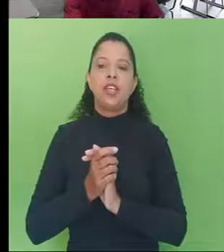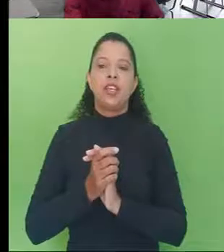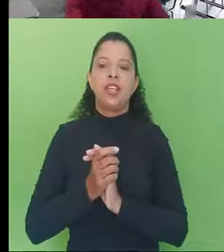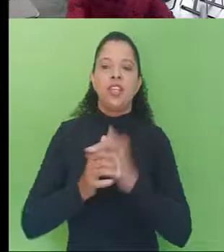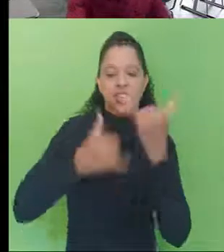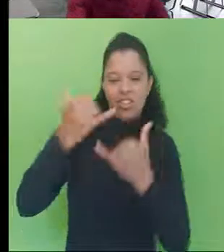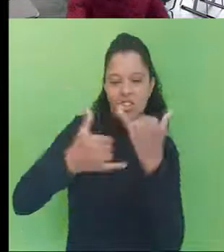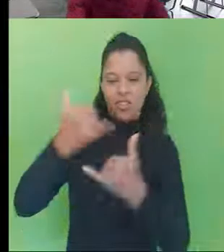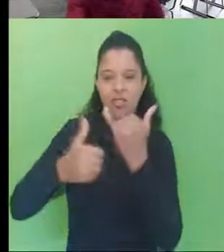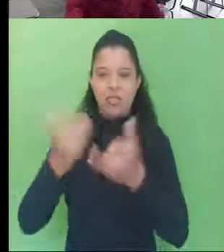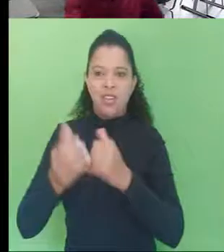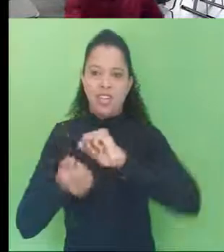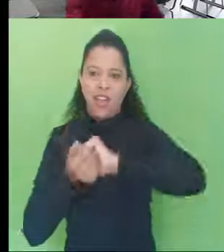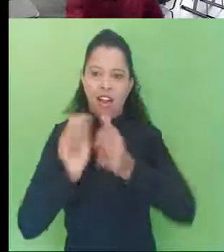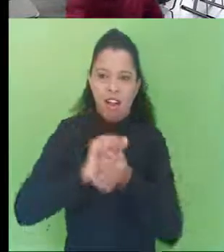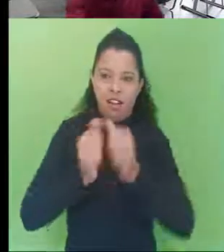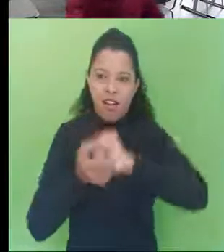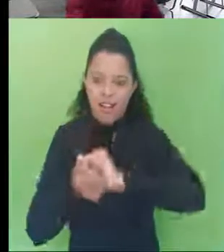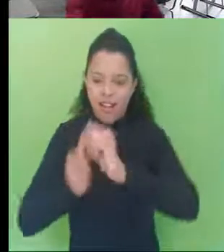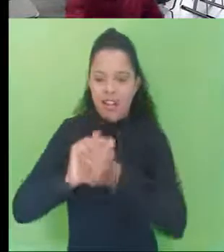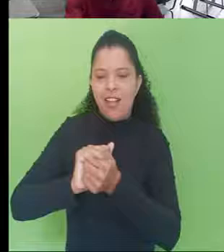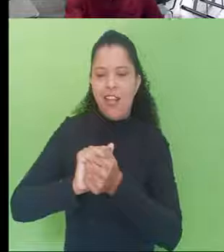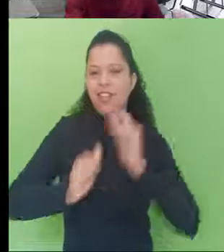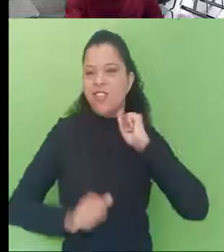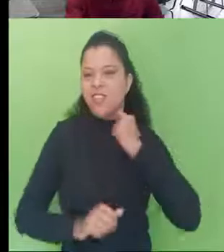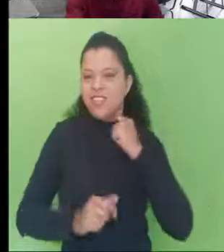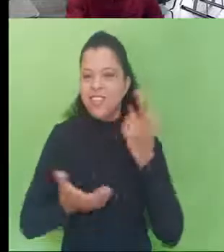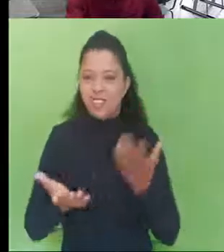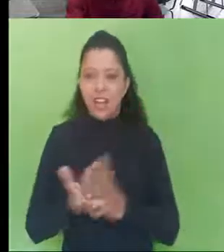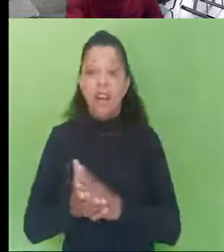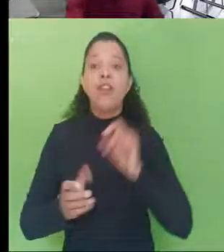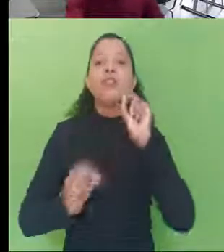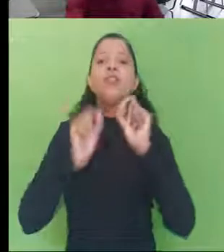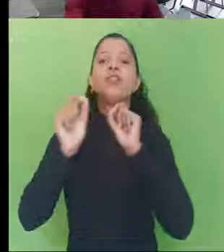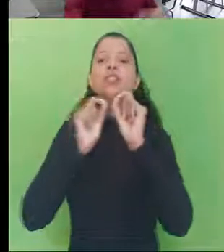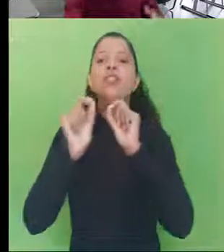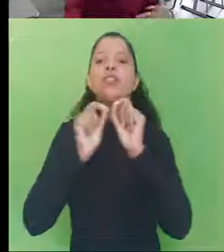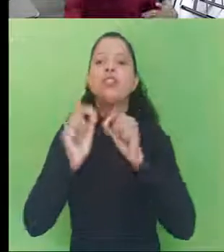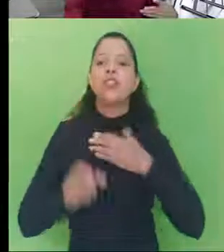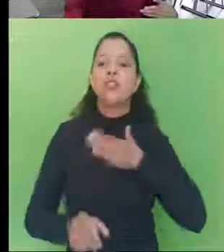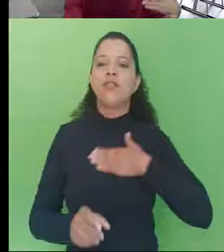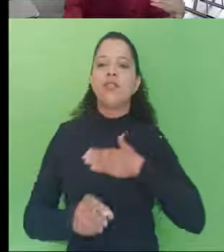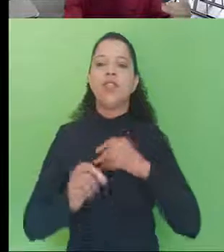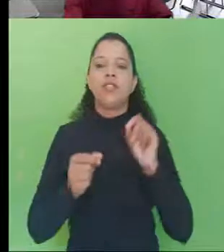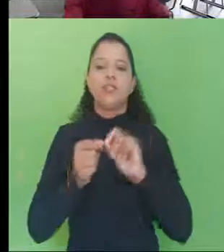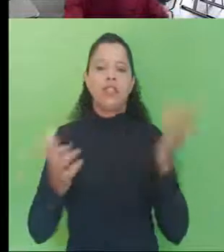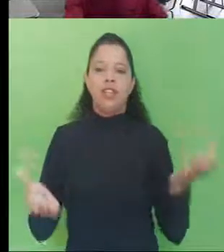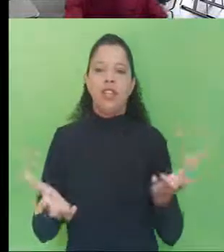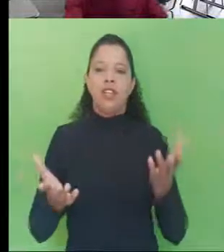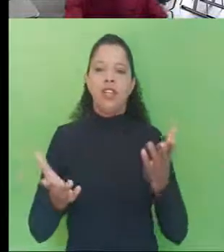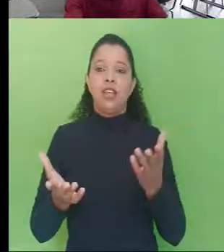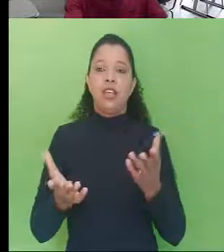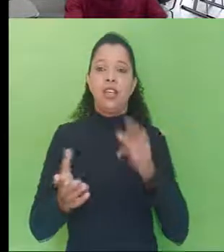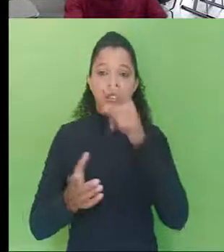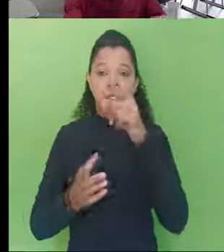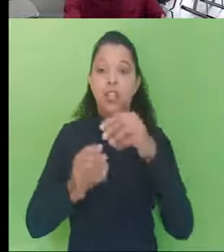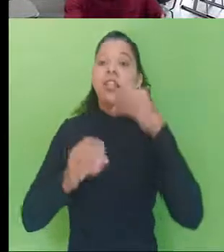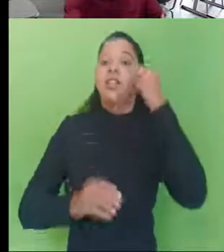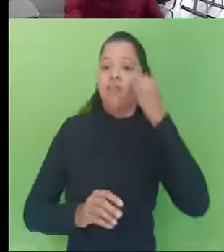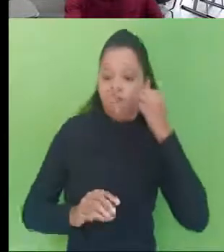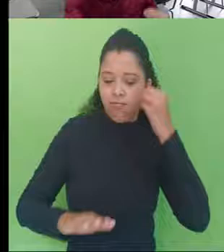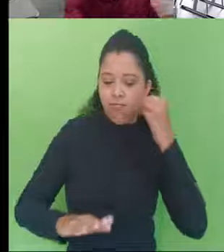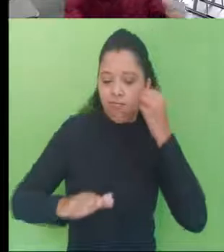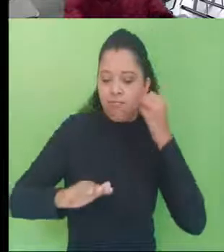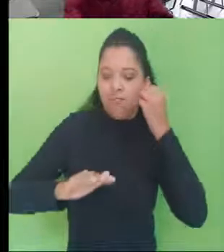lama? Se lambuzar na lama? O que você gostaria de fazer? O que você gosta de fazer? Então, isso são as suas experiências